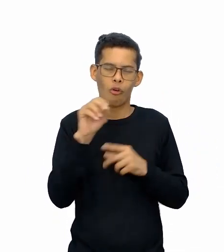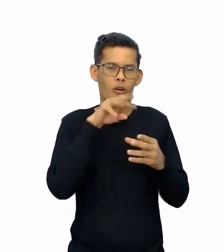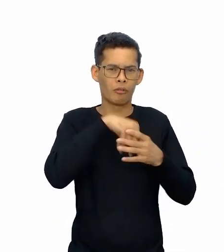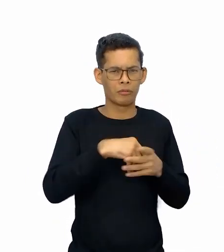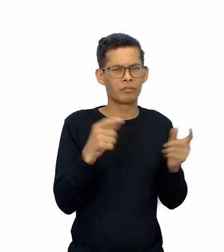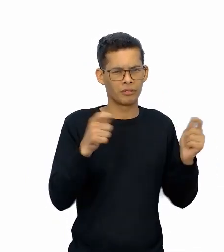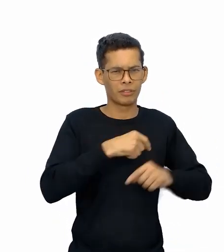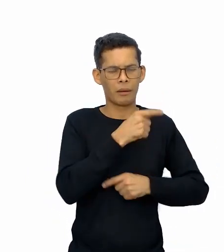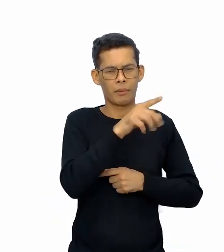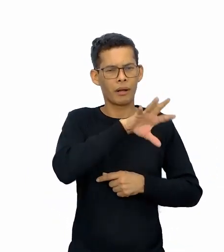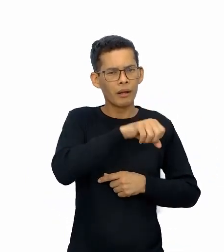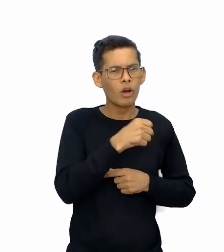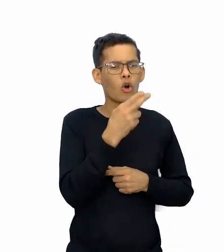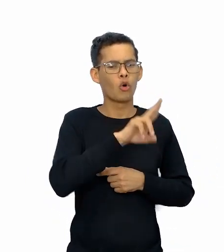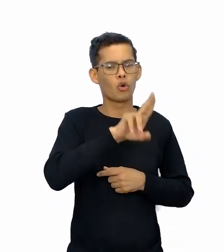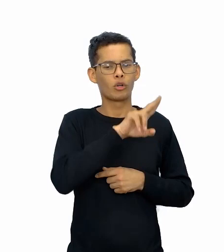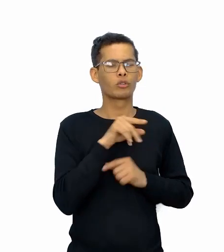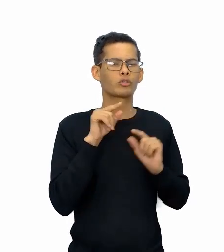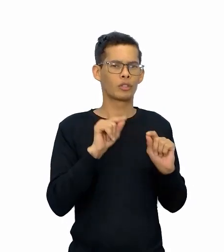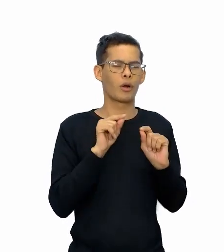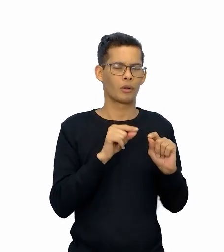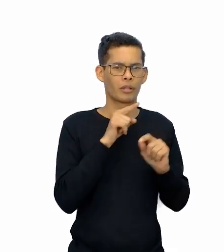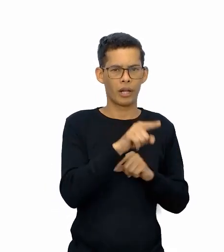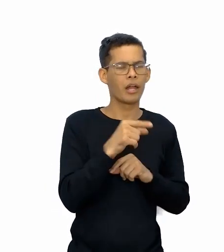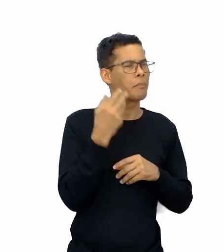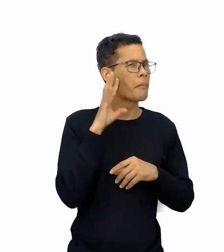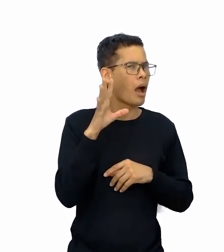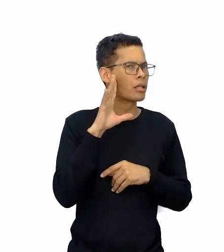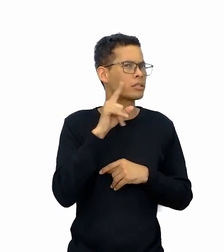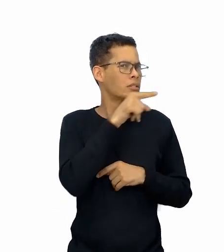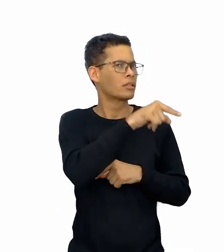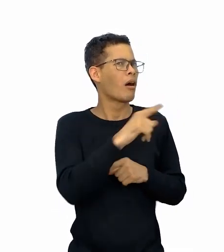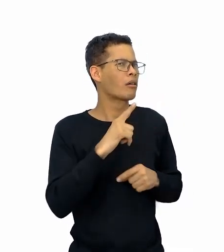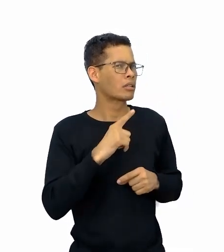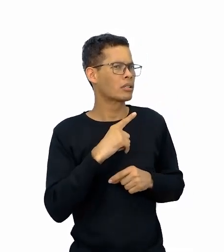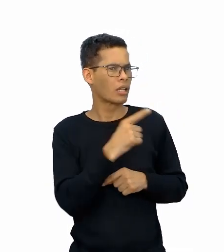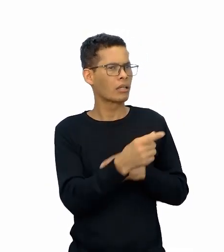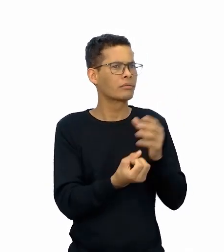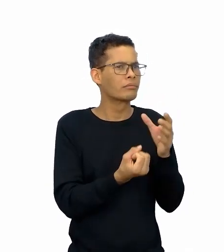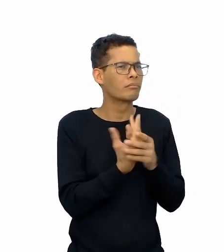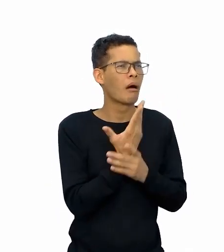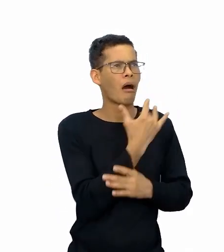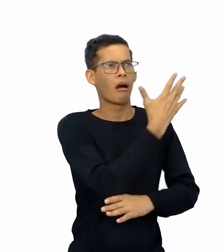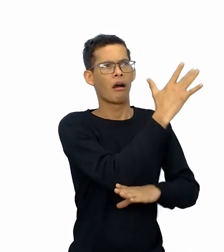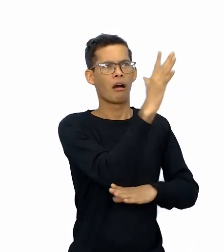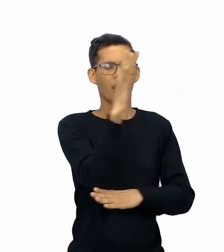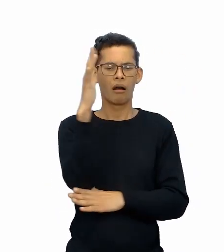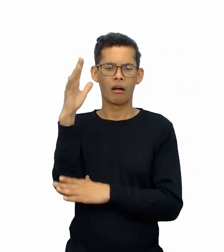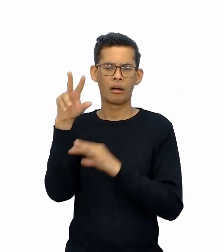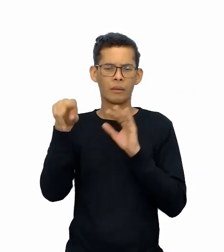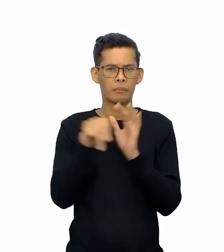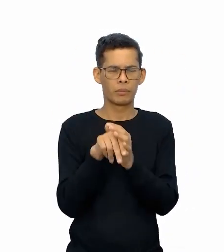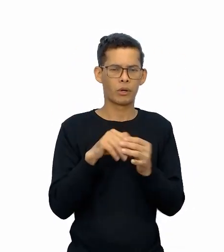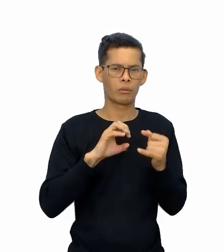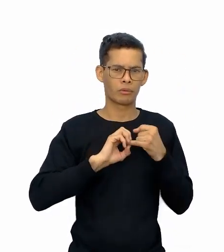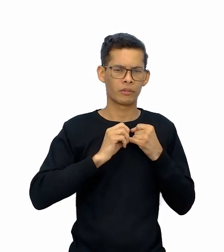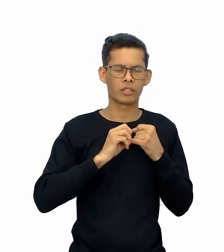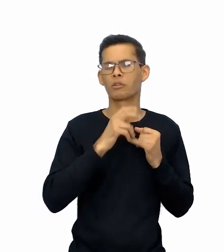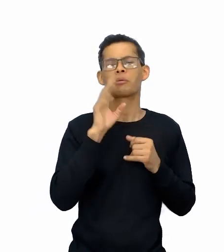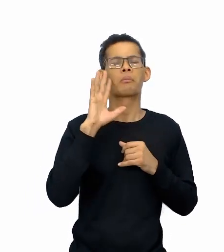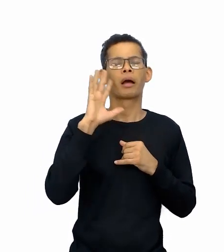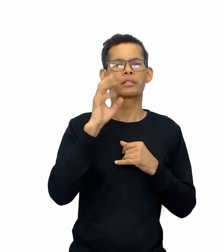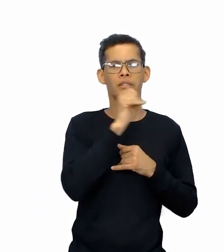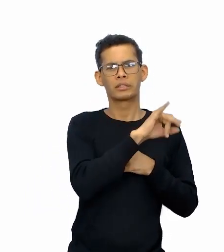coisa relacionada a isso. Poxa, a gente tem um crescimento ali, a possibilidade de crescimento do feijão, e o que acontece se ele